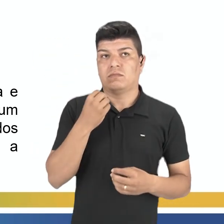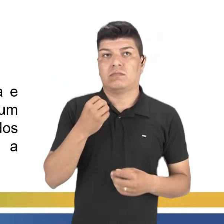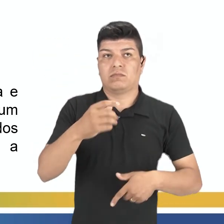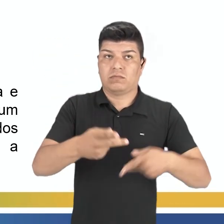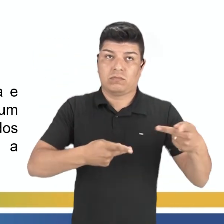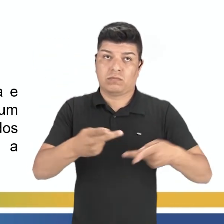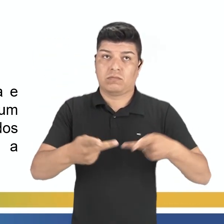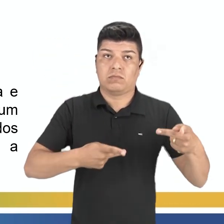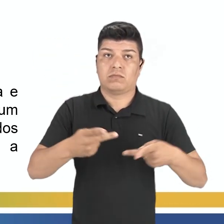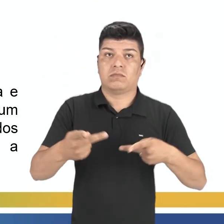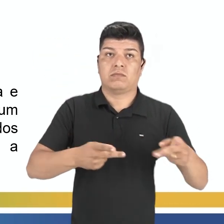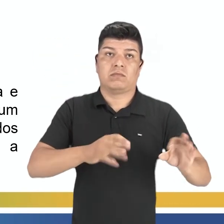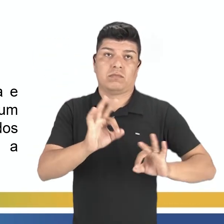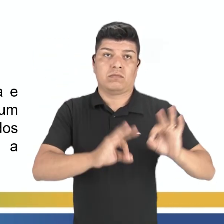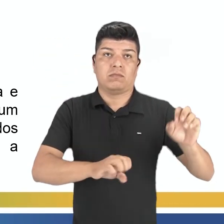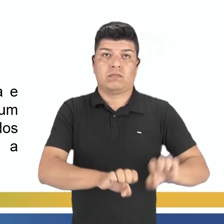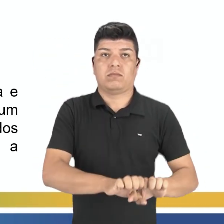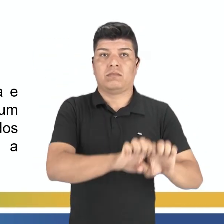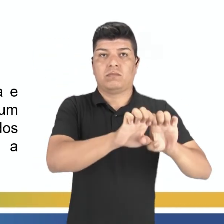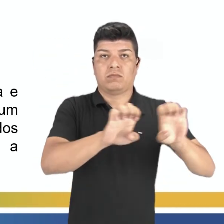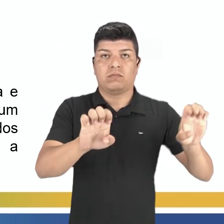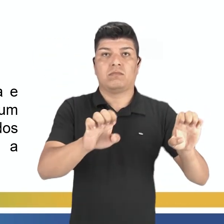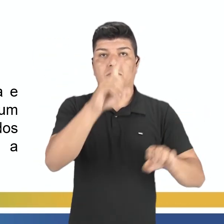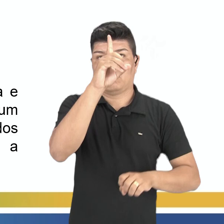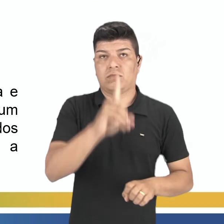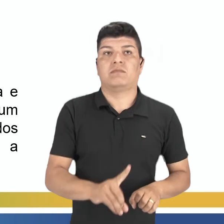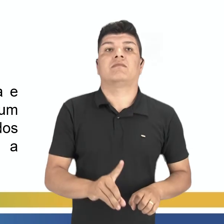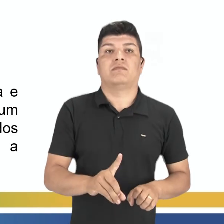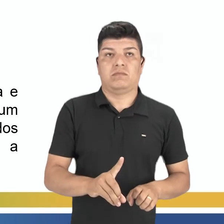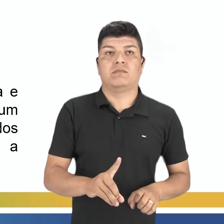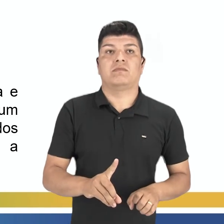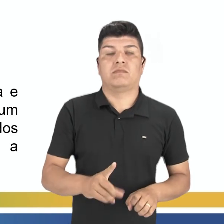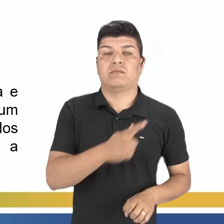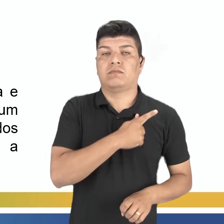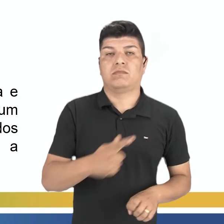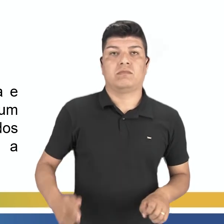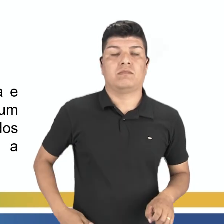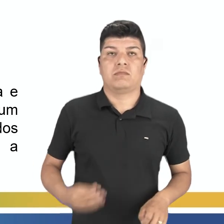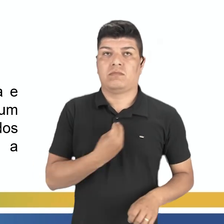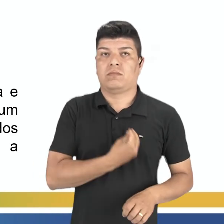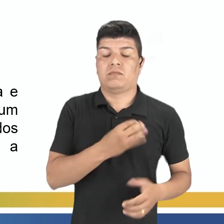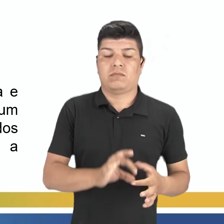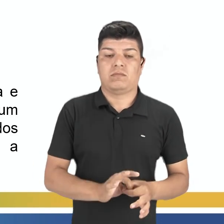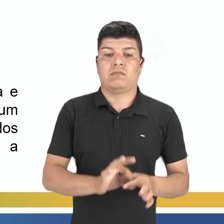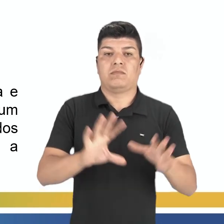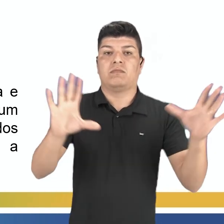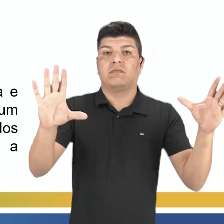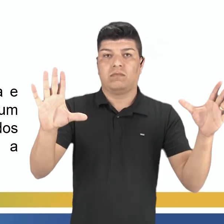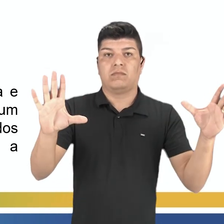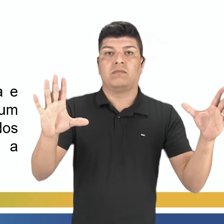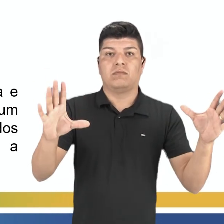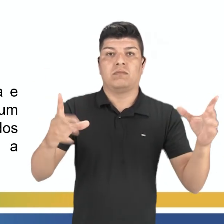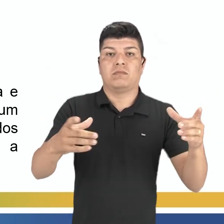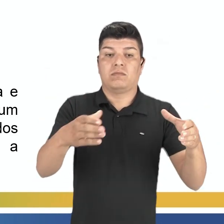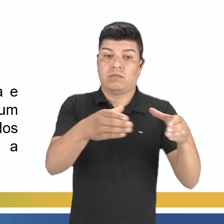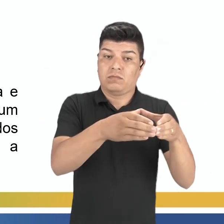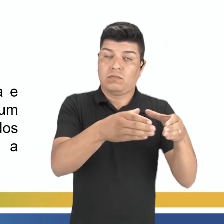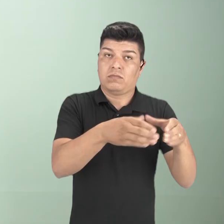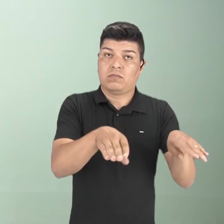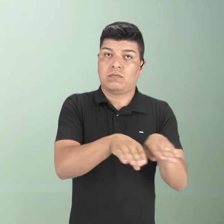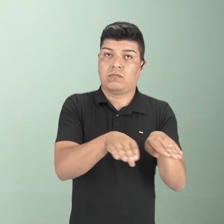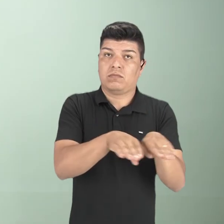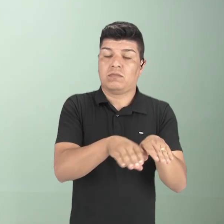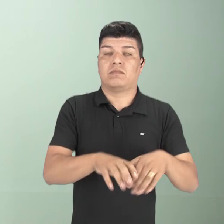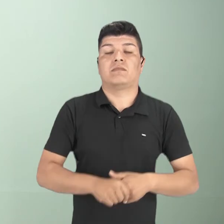consentimento na preservação dos direitos naturais dos governados, a vida, a liberdade e a propriedade.